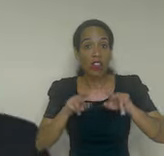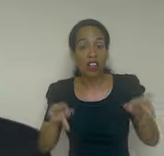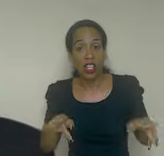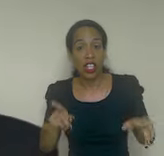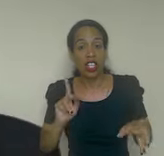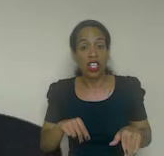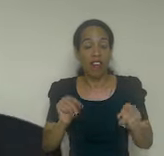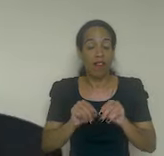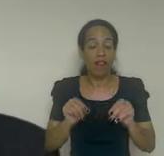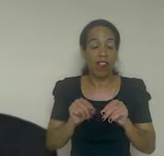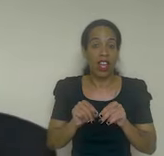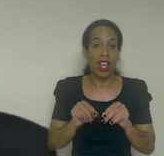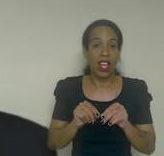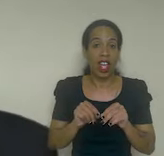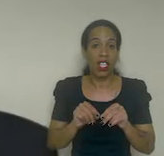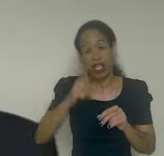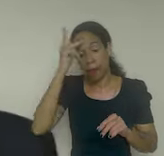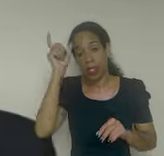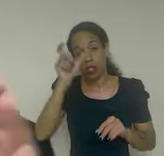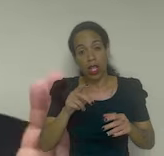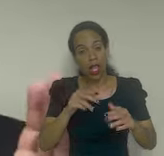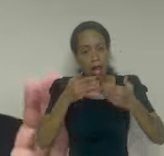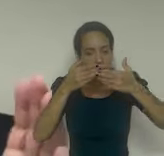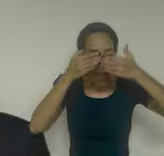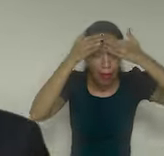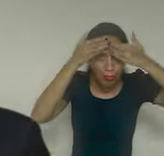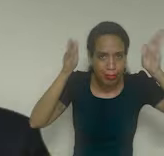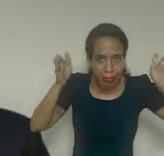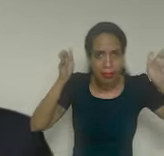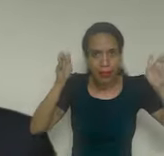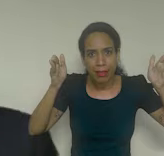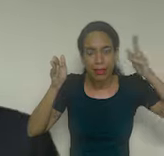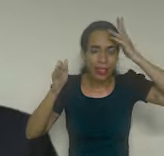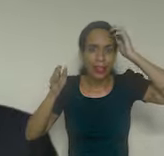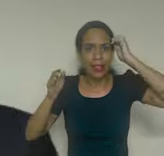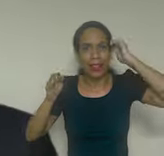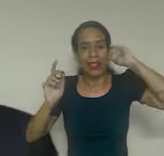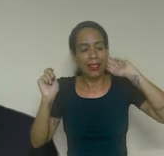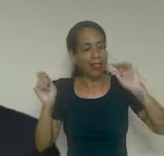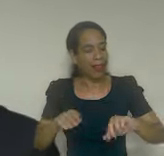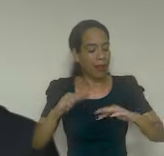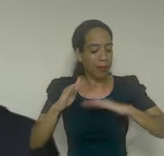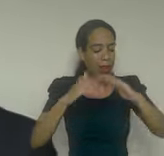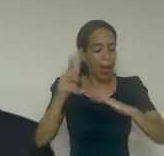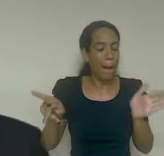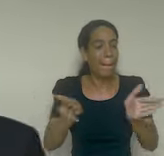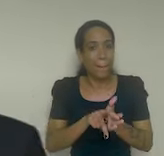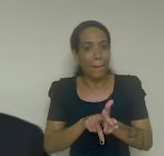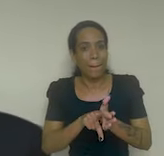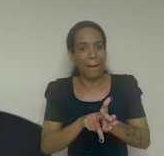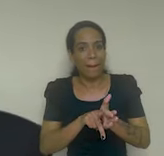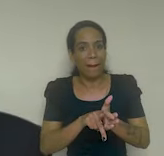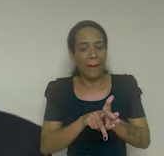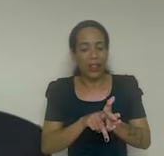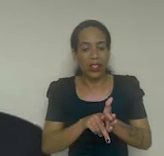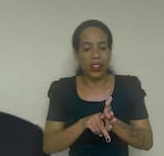controvérsia já faz o leitor abrir a mente, né? Pelo menos ele pode construir a sua própria,